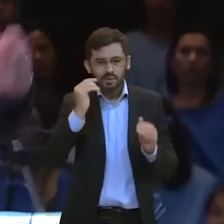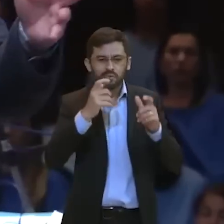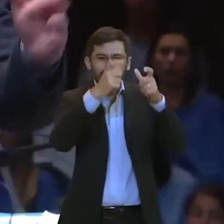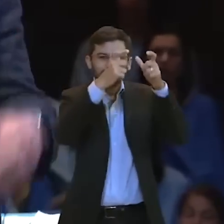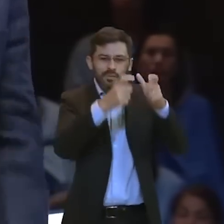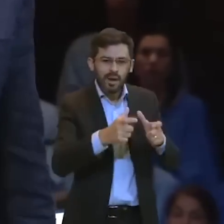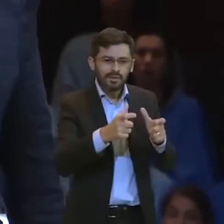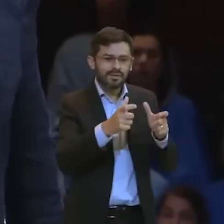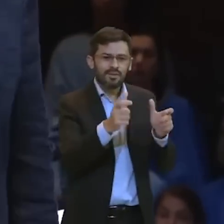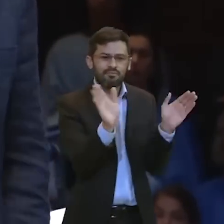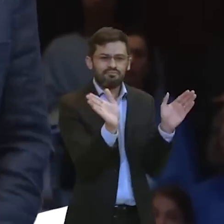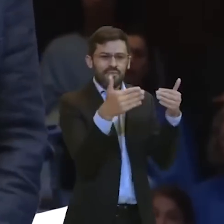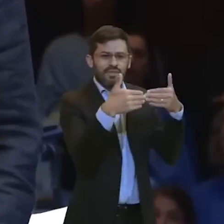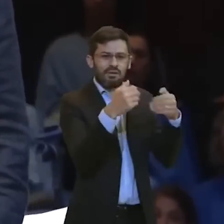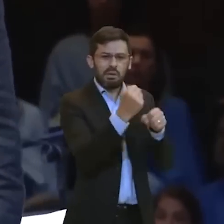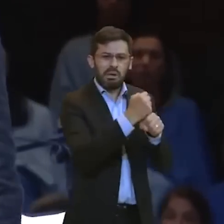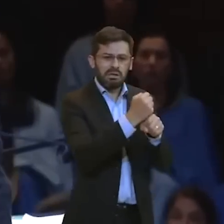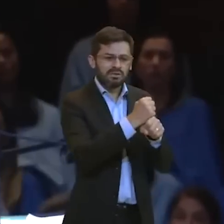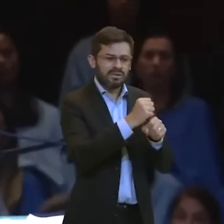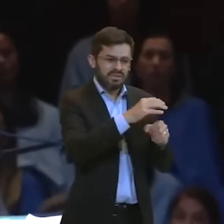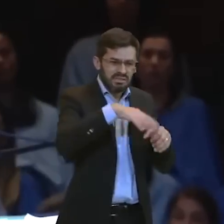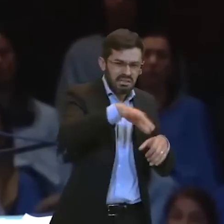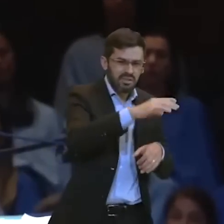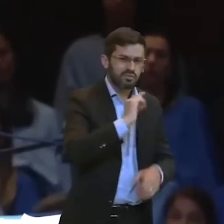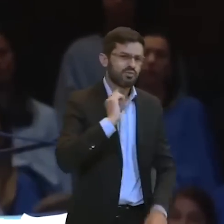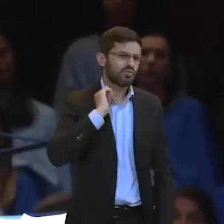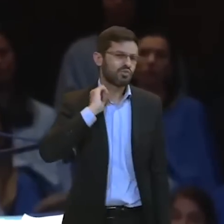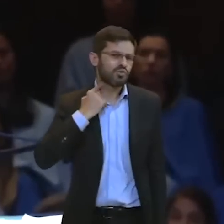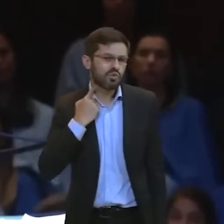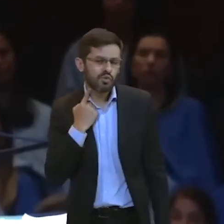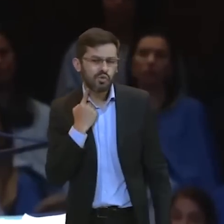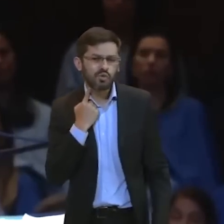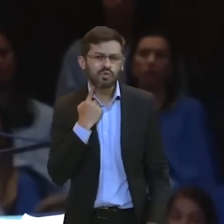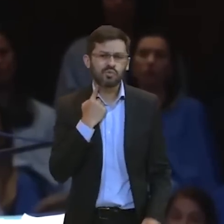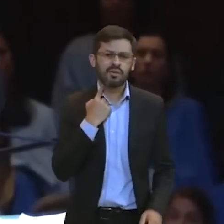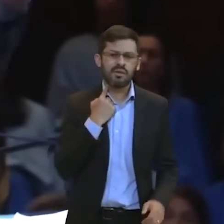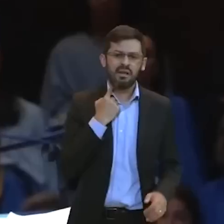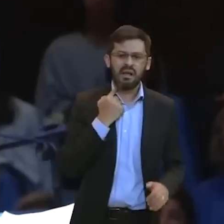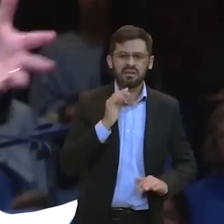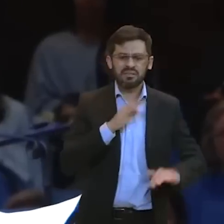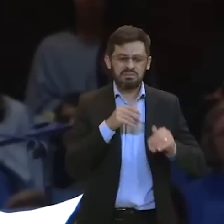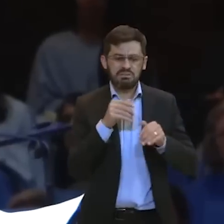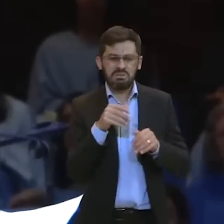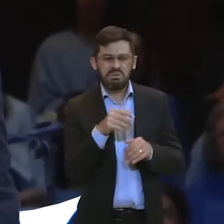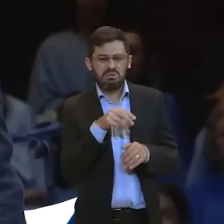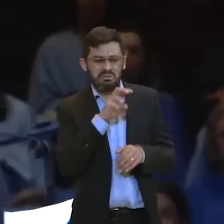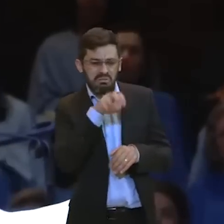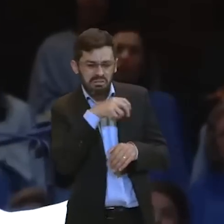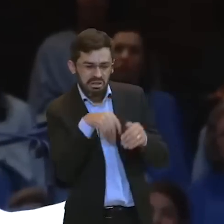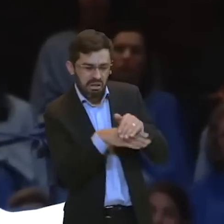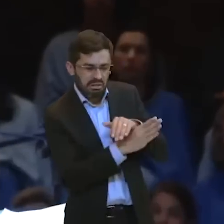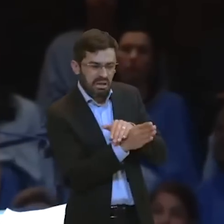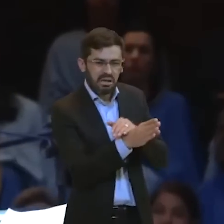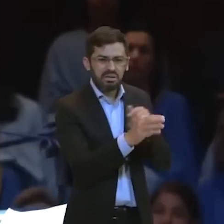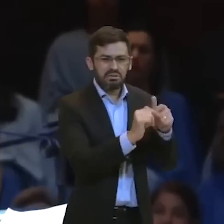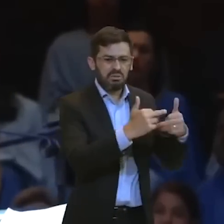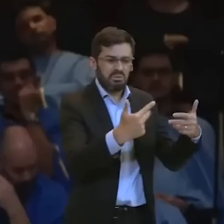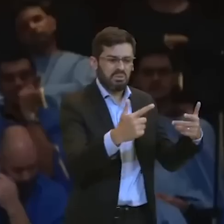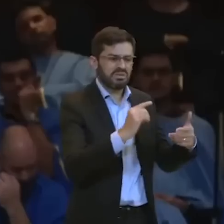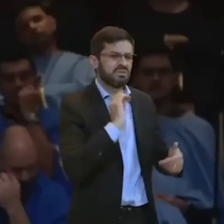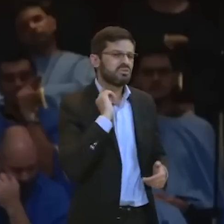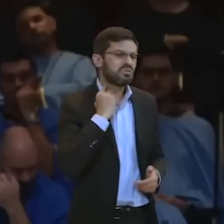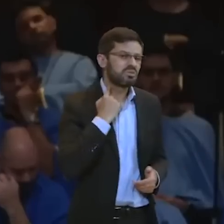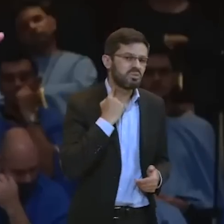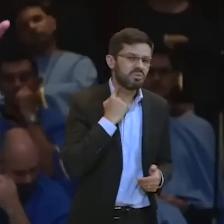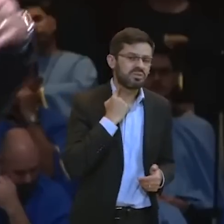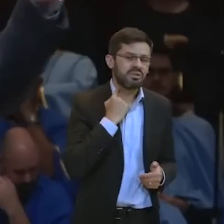está sujo, muito provavelmente animais entraram lá dentro,